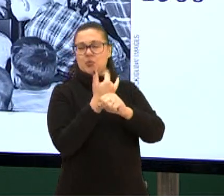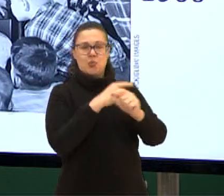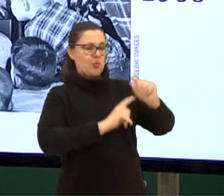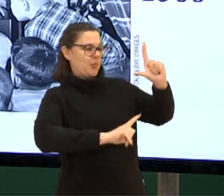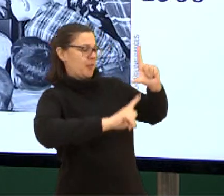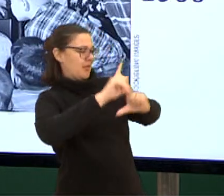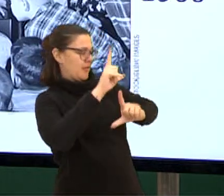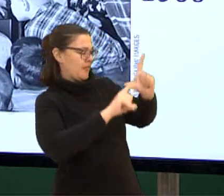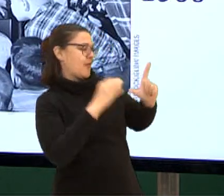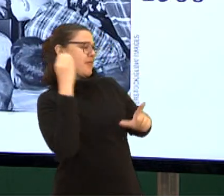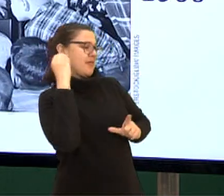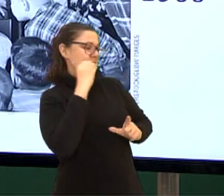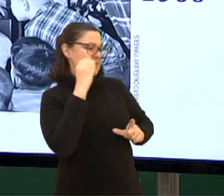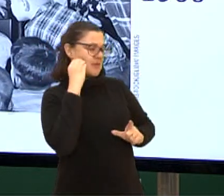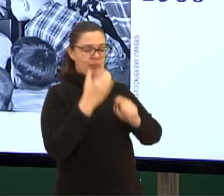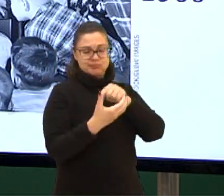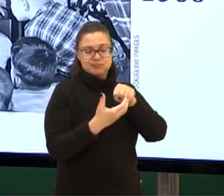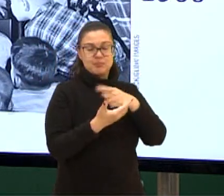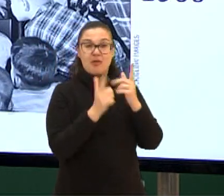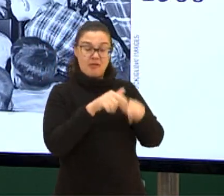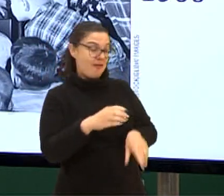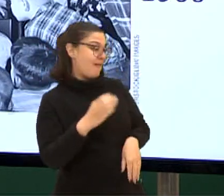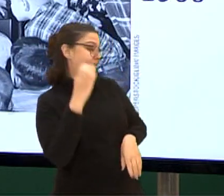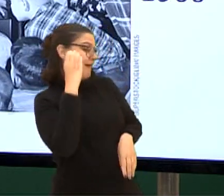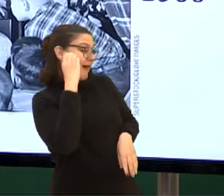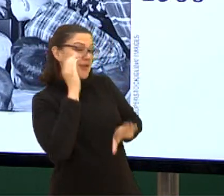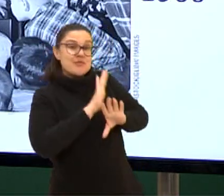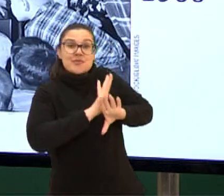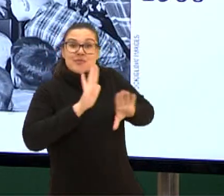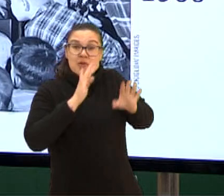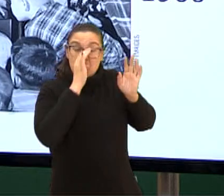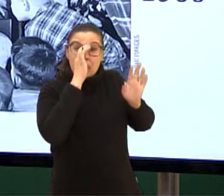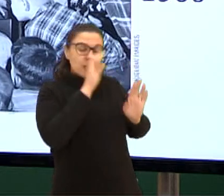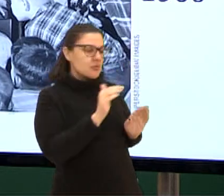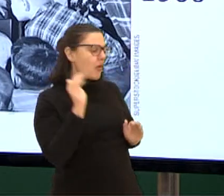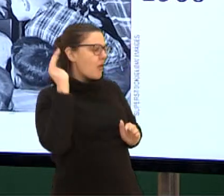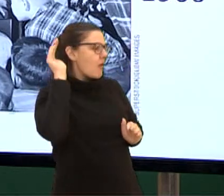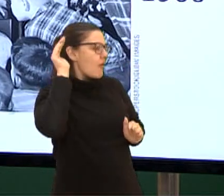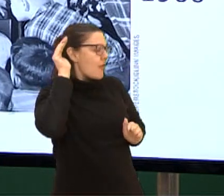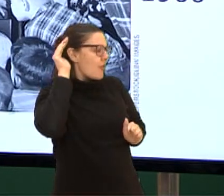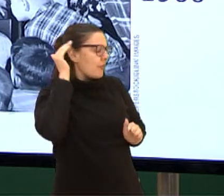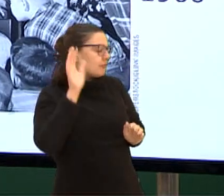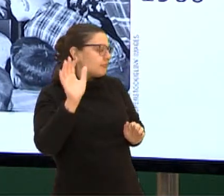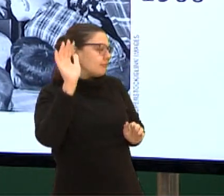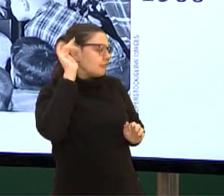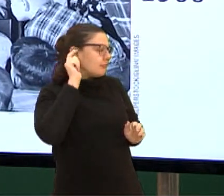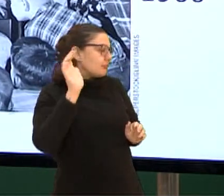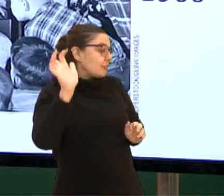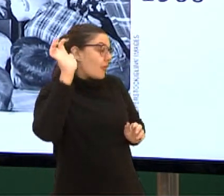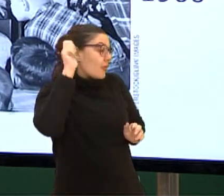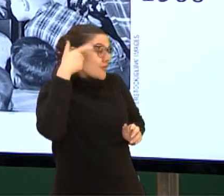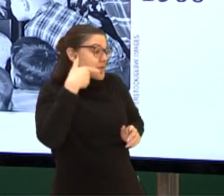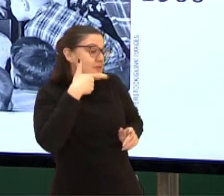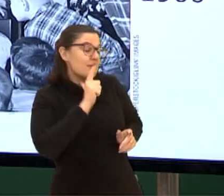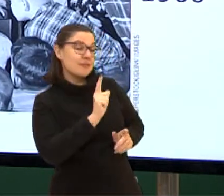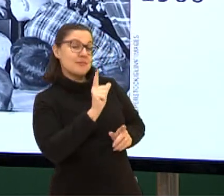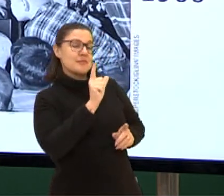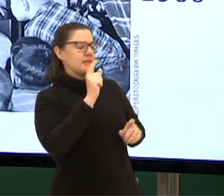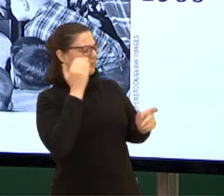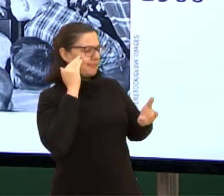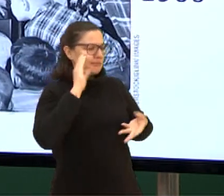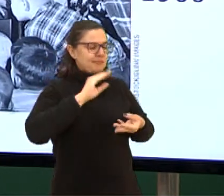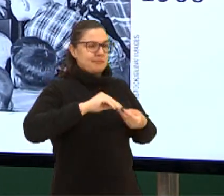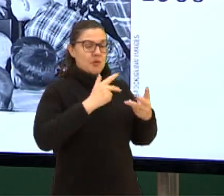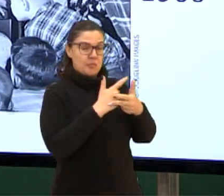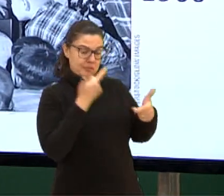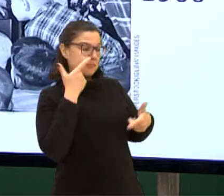o celular, o smartphone. Era o rádio. Então era só através do ouvido, da audição que você podia escutar alguma